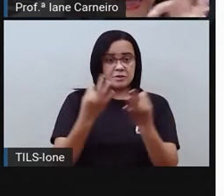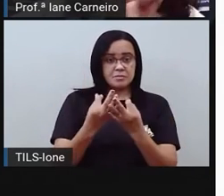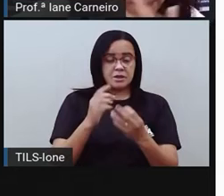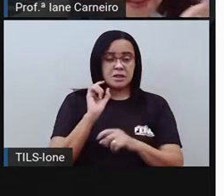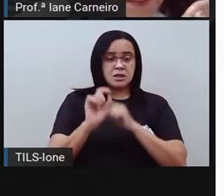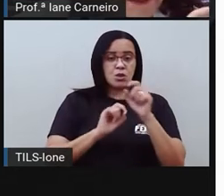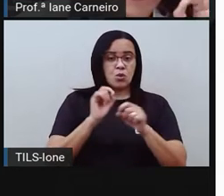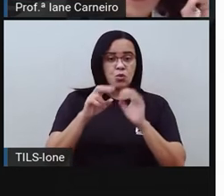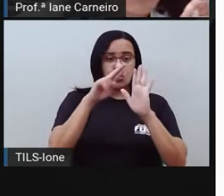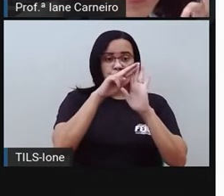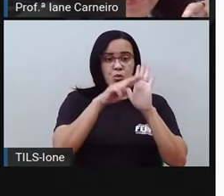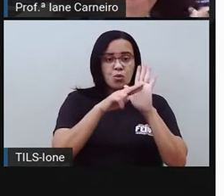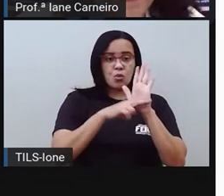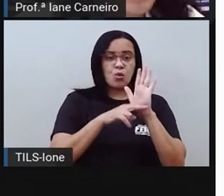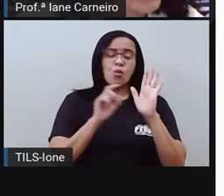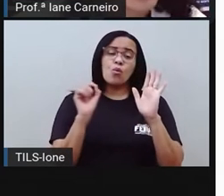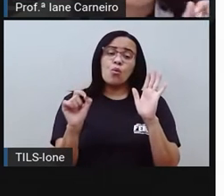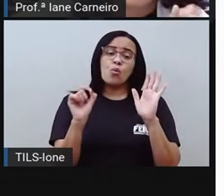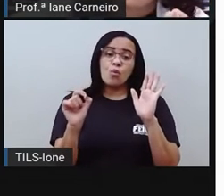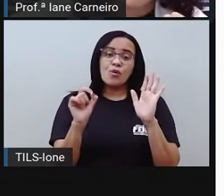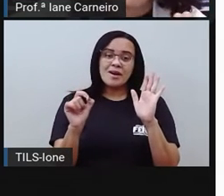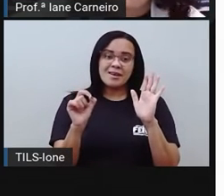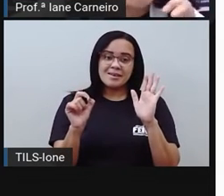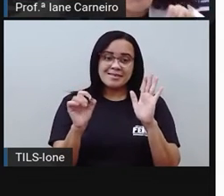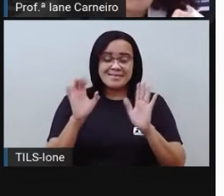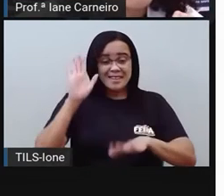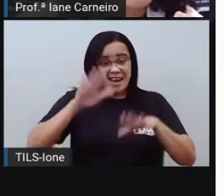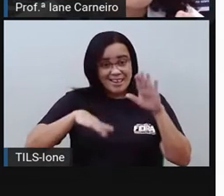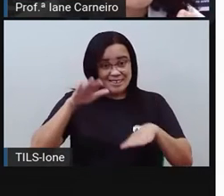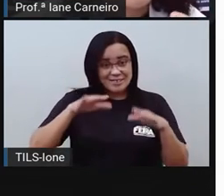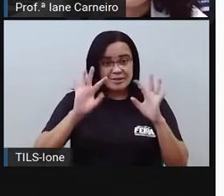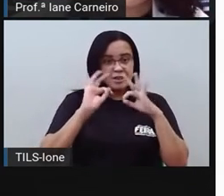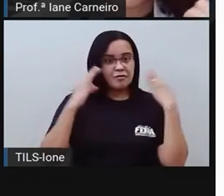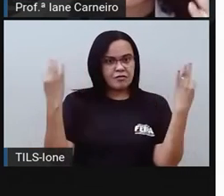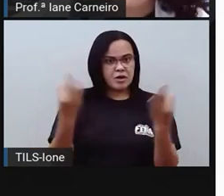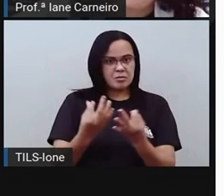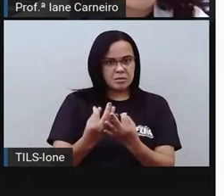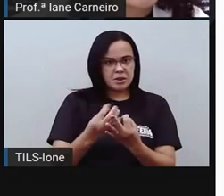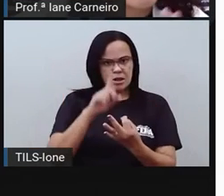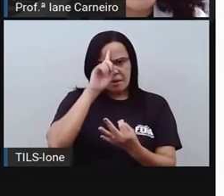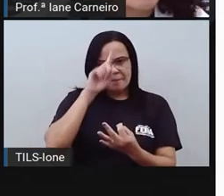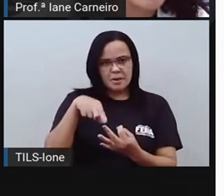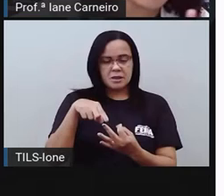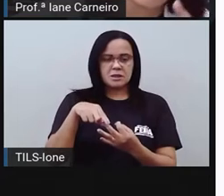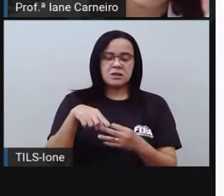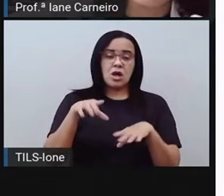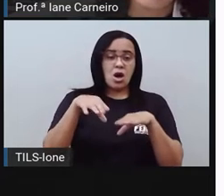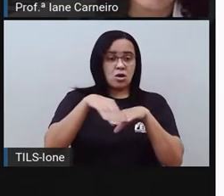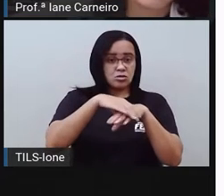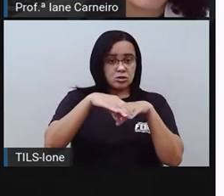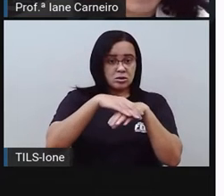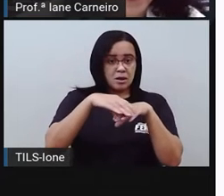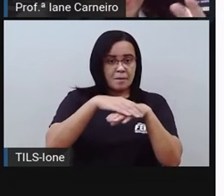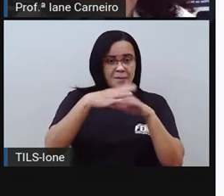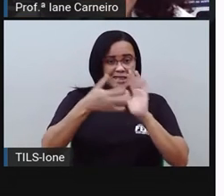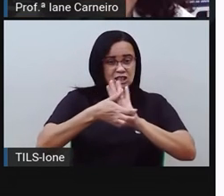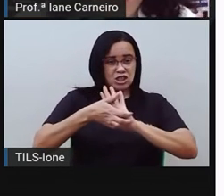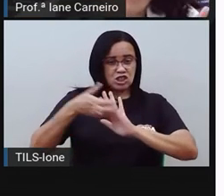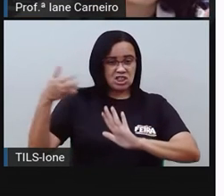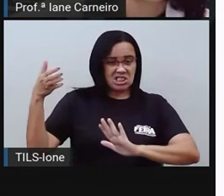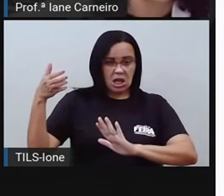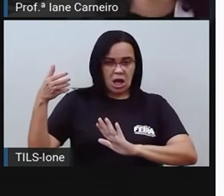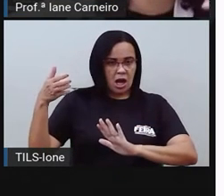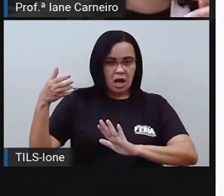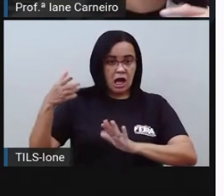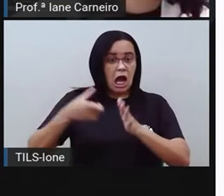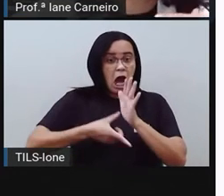tirar, a regra principal é, tem que tirar o sapato e deixar na frente da casa. Tem outras famílias que não se incomodam, podem entrar